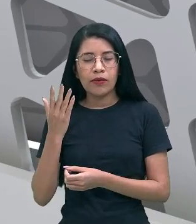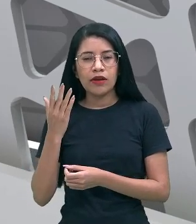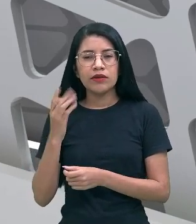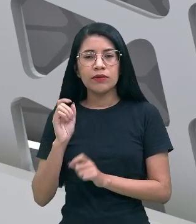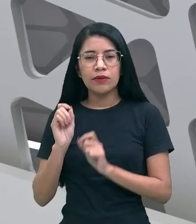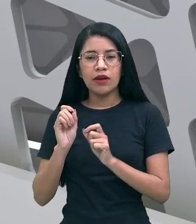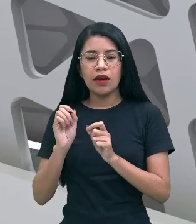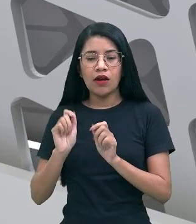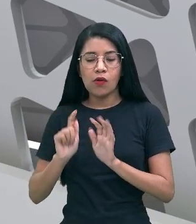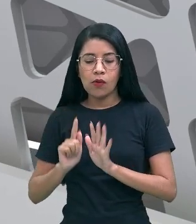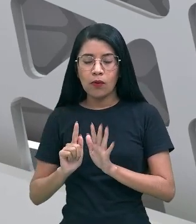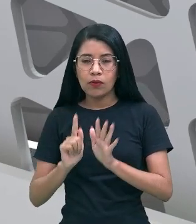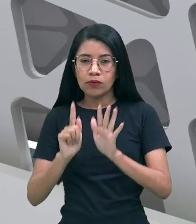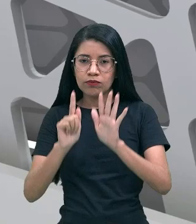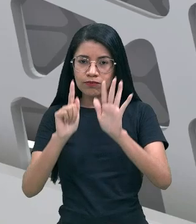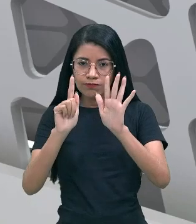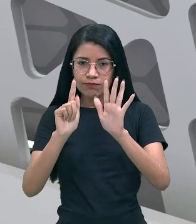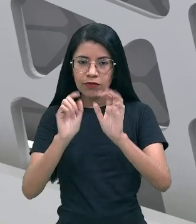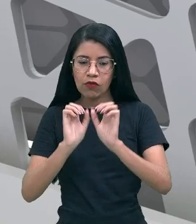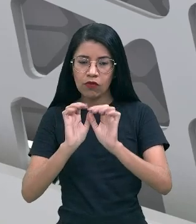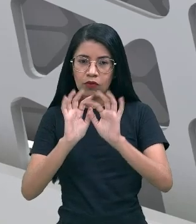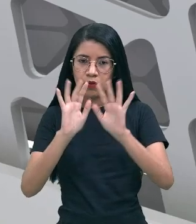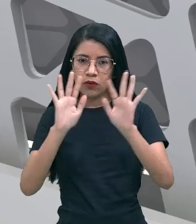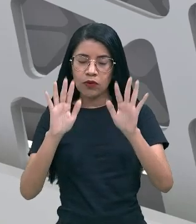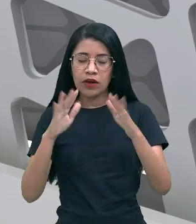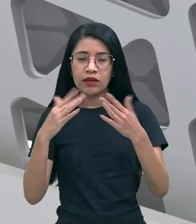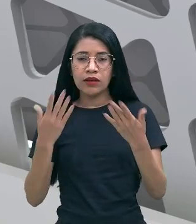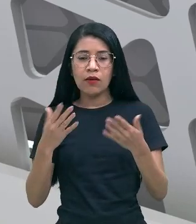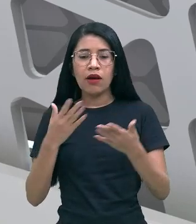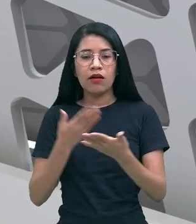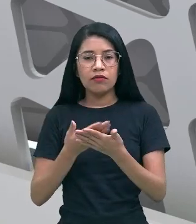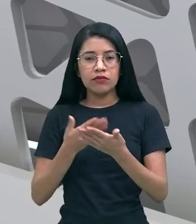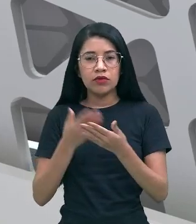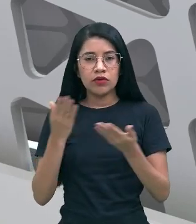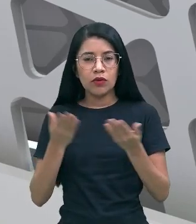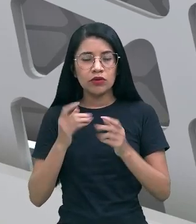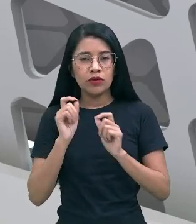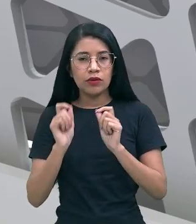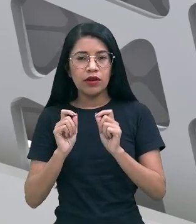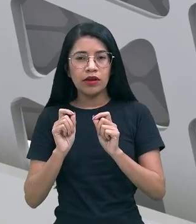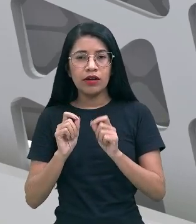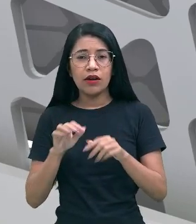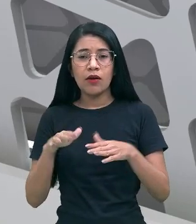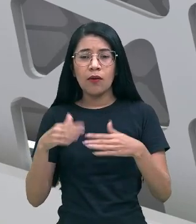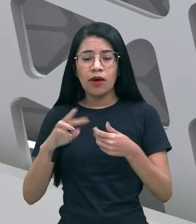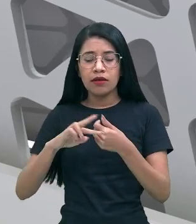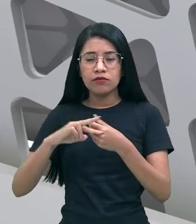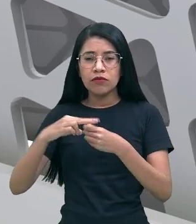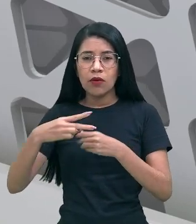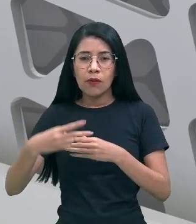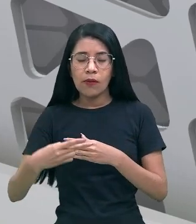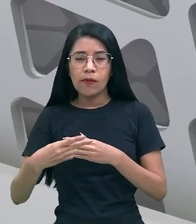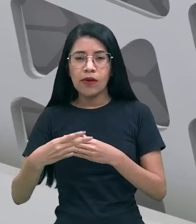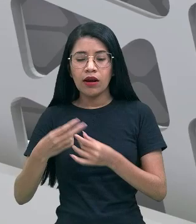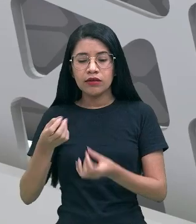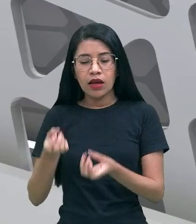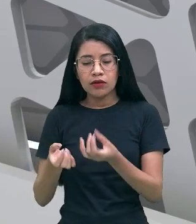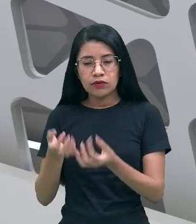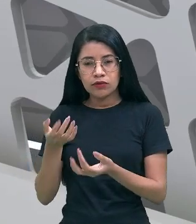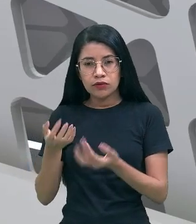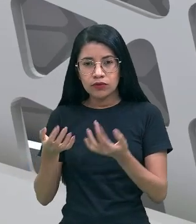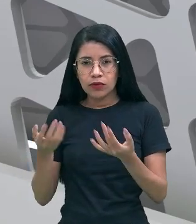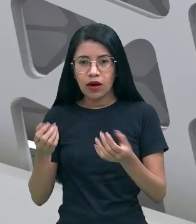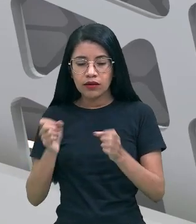libera gases. Então a nossa aula é sobre o quê? É sobre quais as consequências dessa queima que